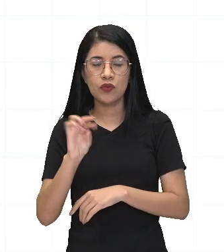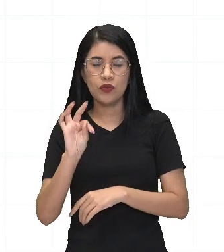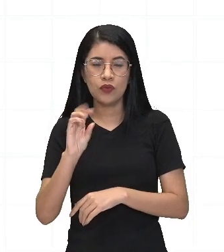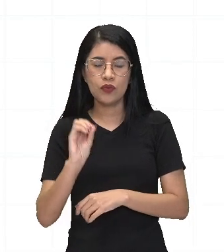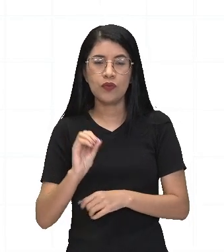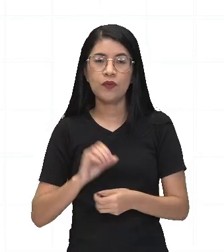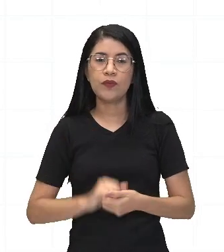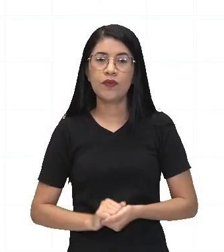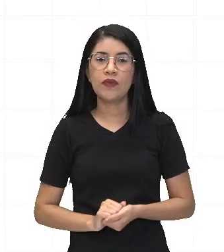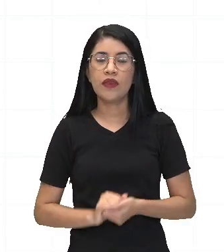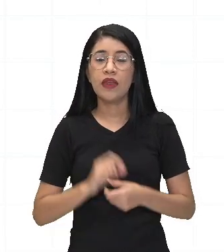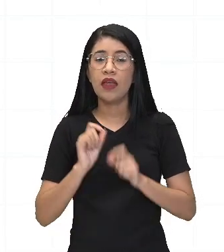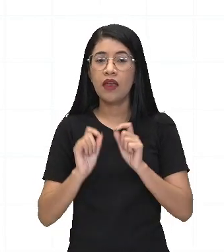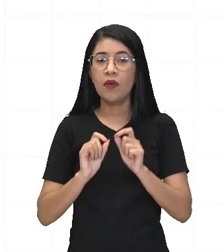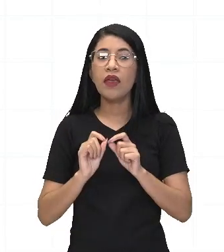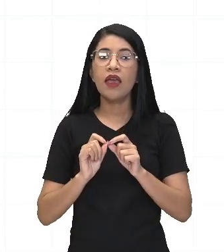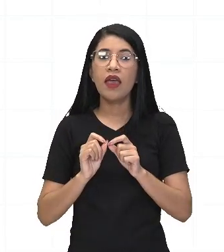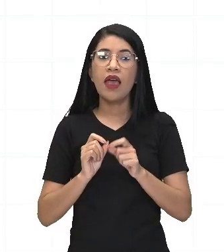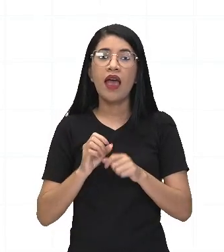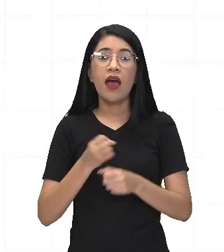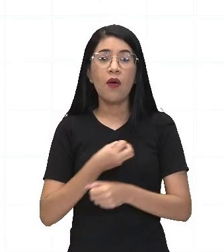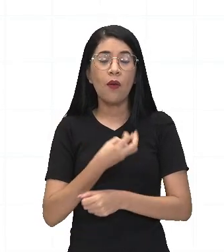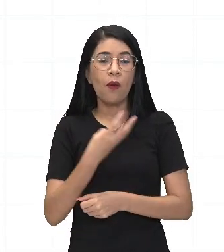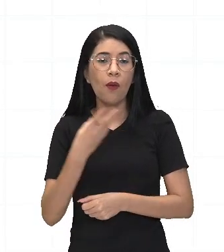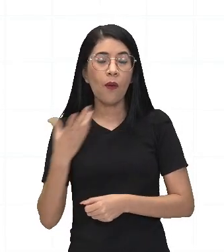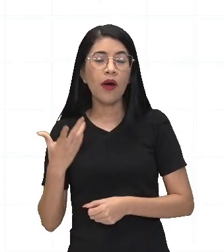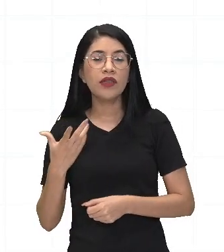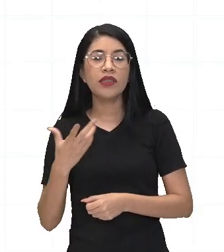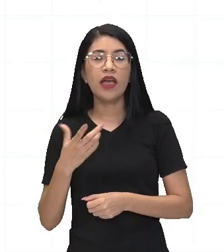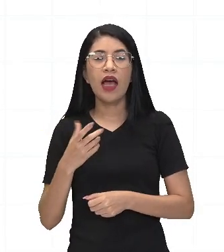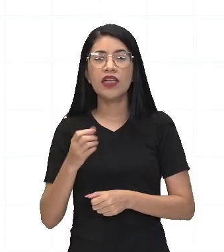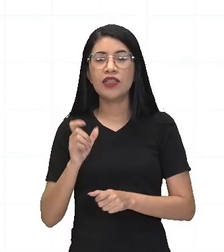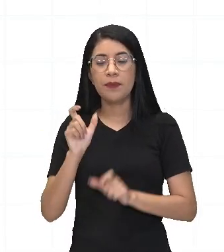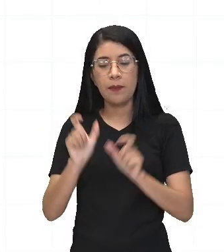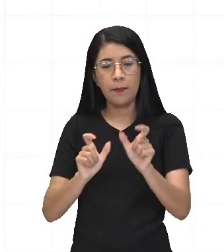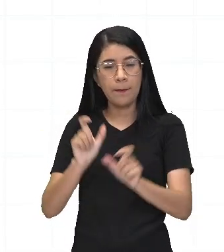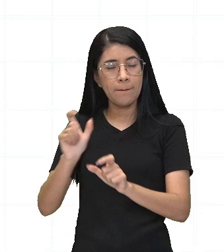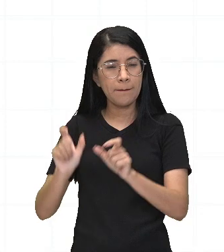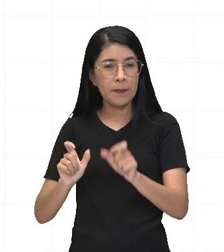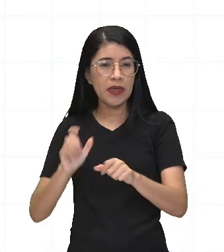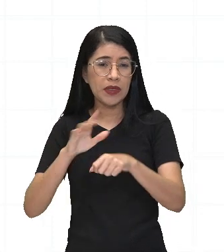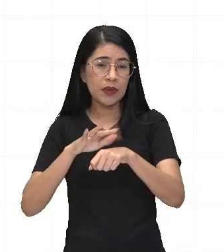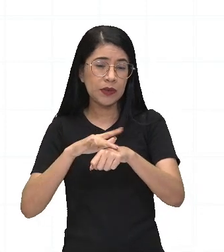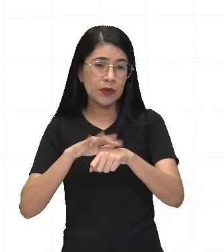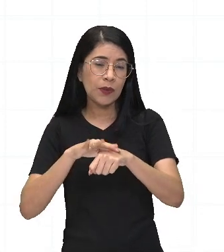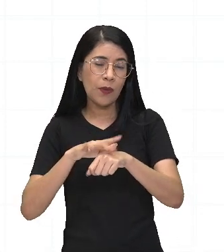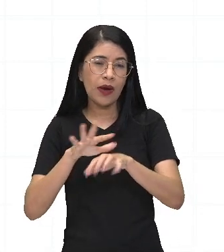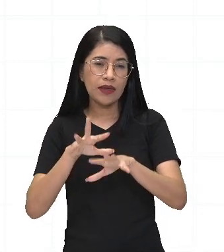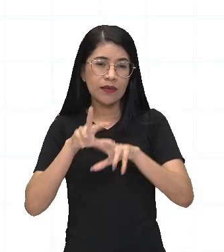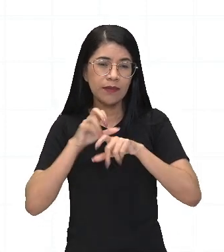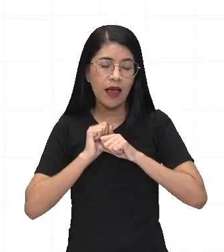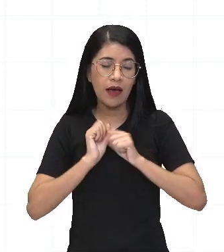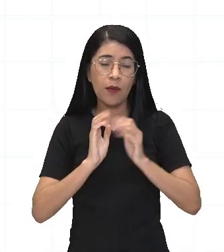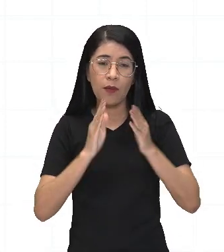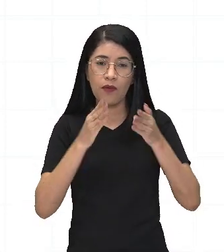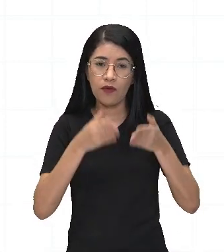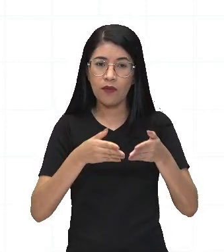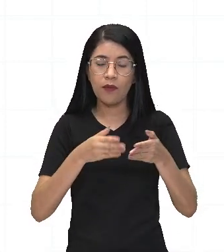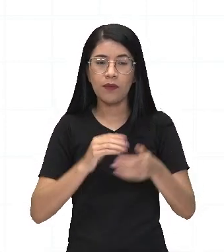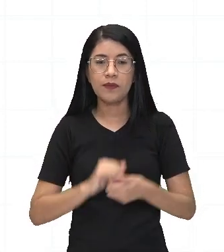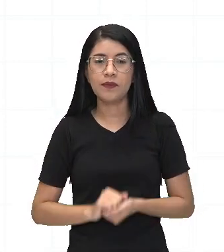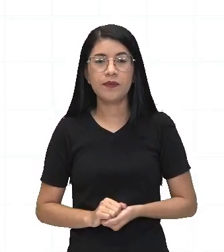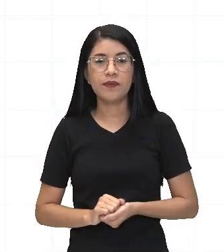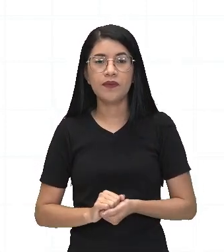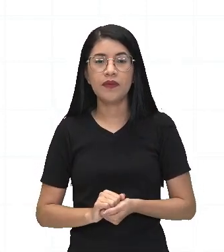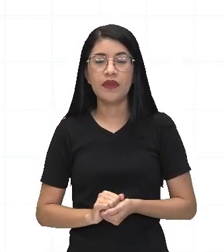aumento repentino e inesperado do número de casos de uma doença específica, dentro